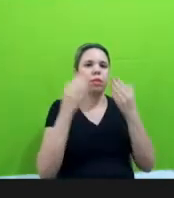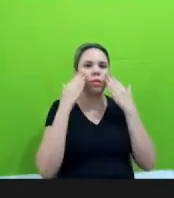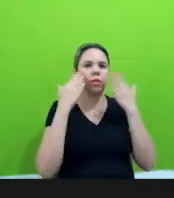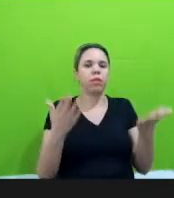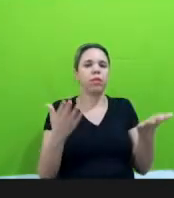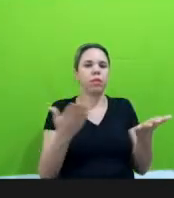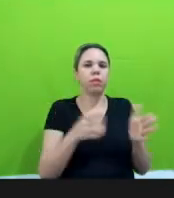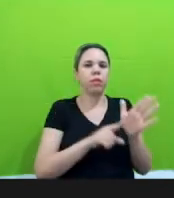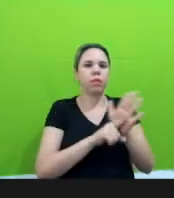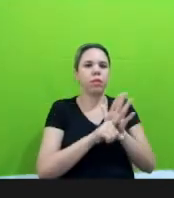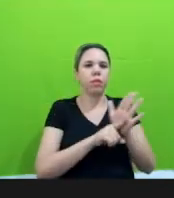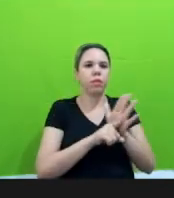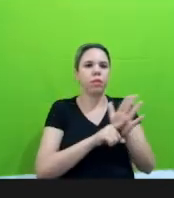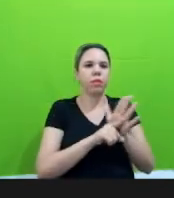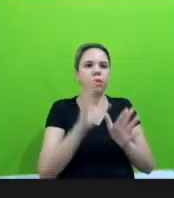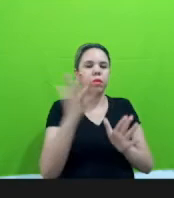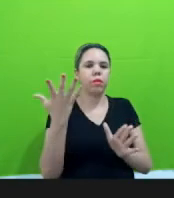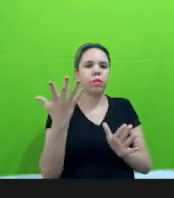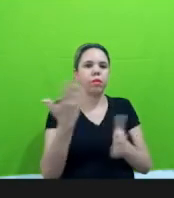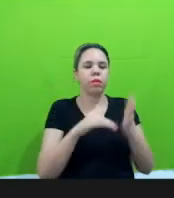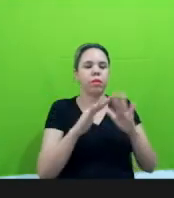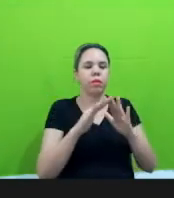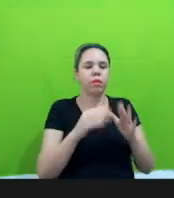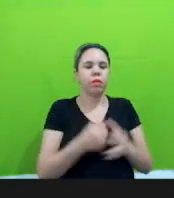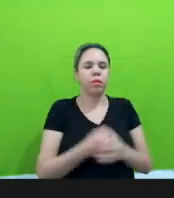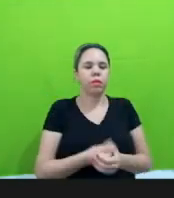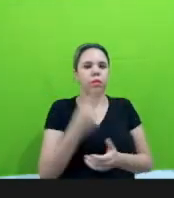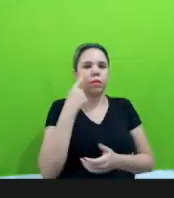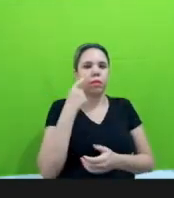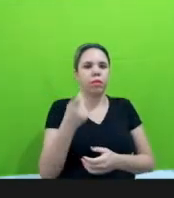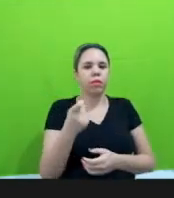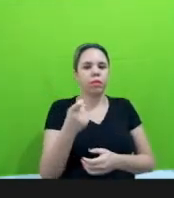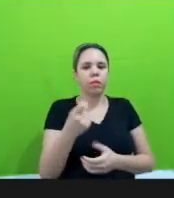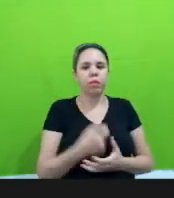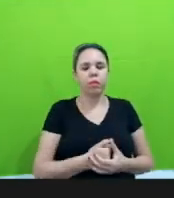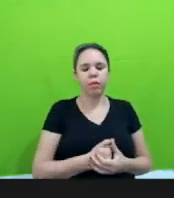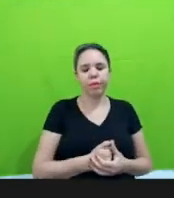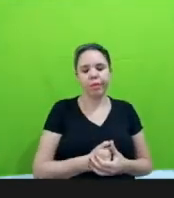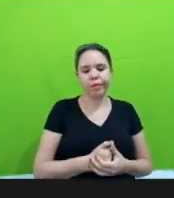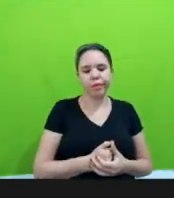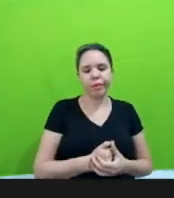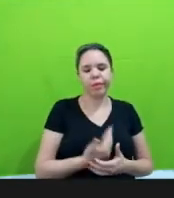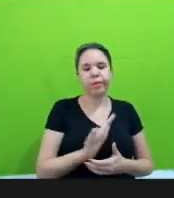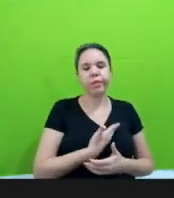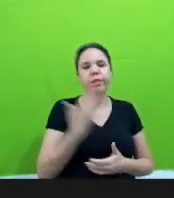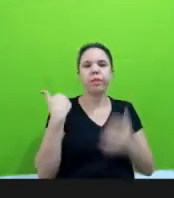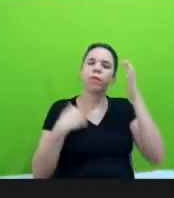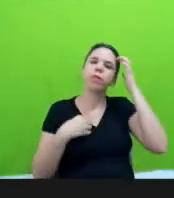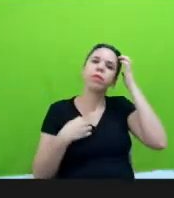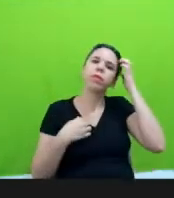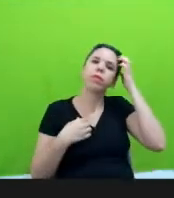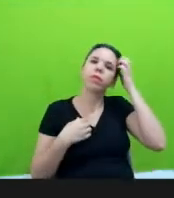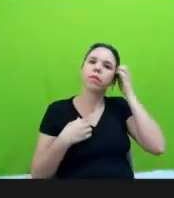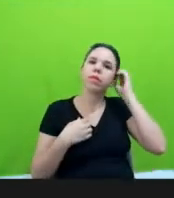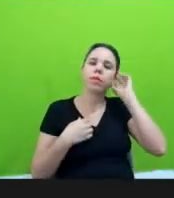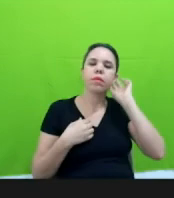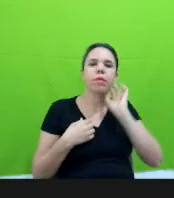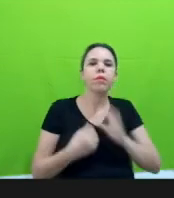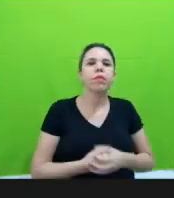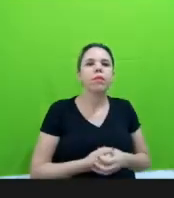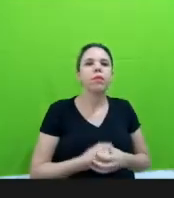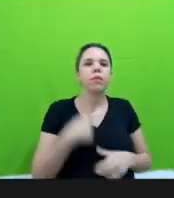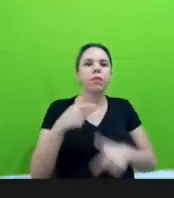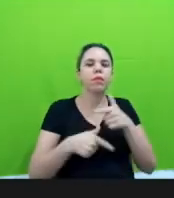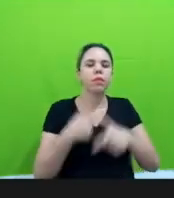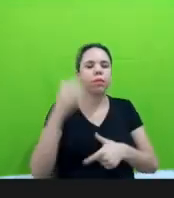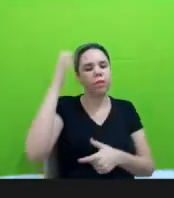estatística, digamos, de ocorrências nas escolas. É um dado interessante para se fazer matéria. E uma amiga minha e do Paulo em comum, que é a Fabiana Cambricoli, que já trabalhou com ele e já